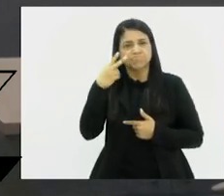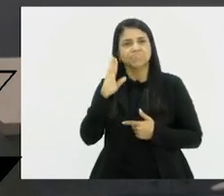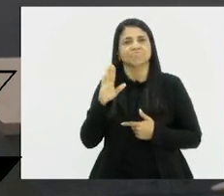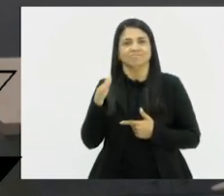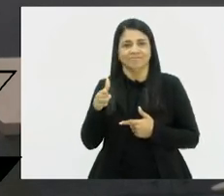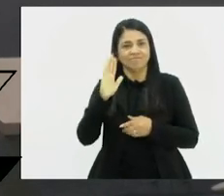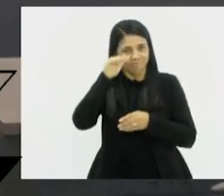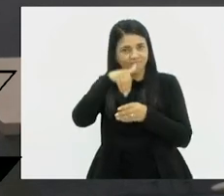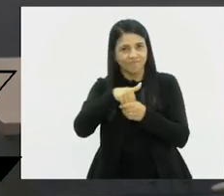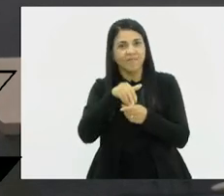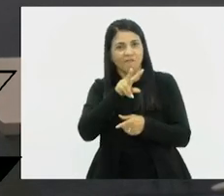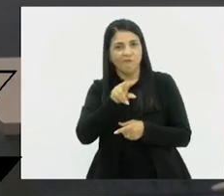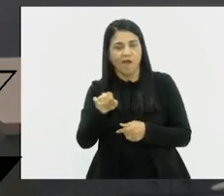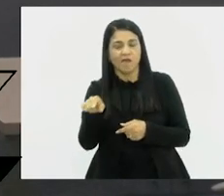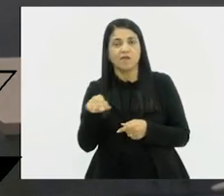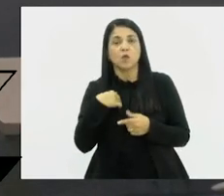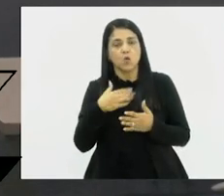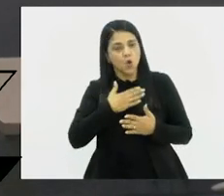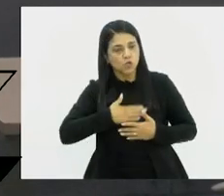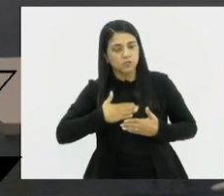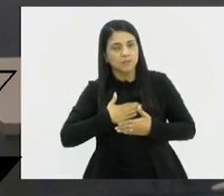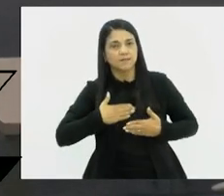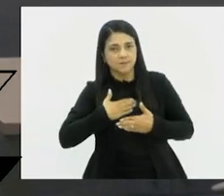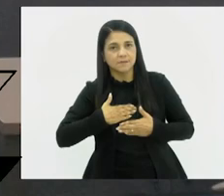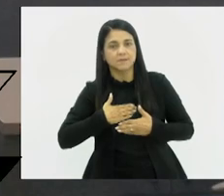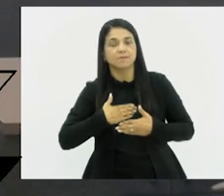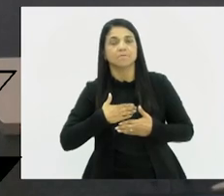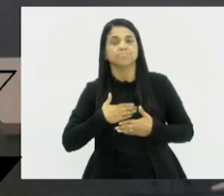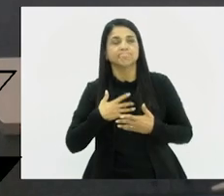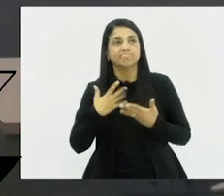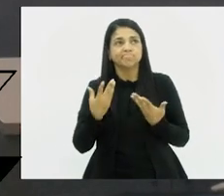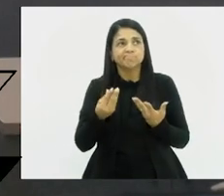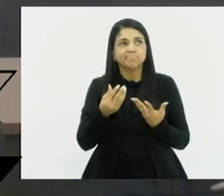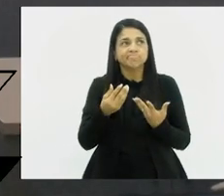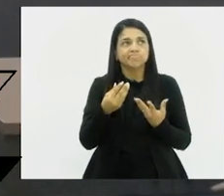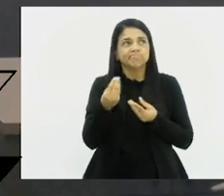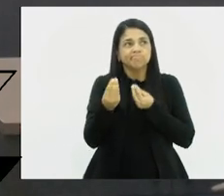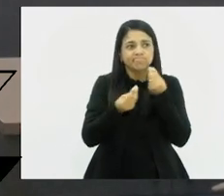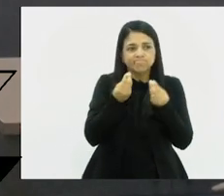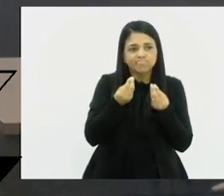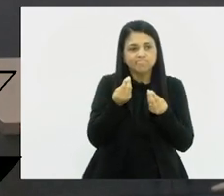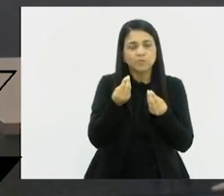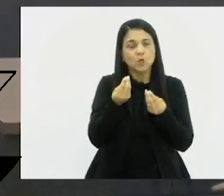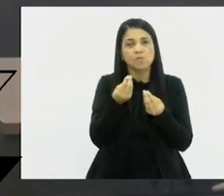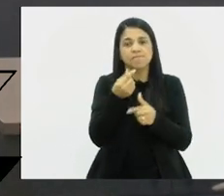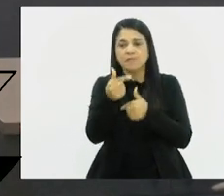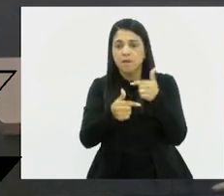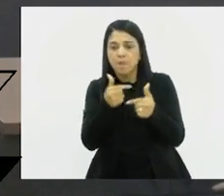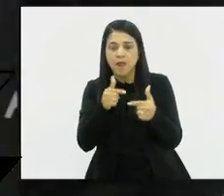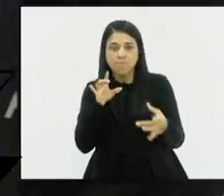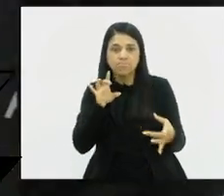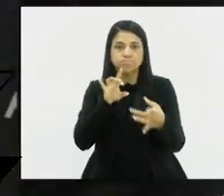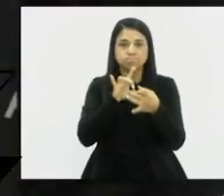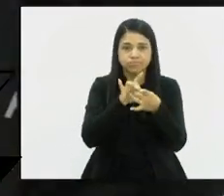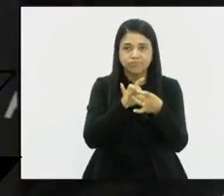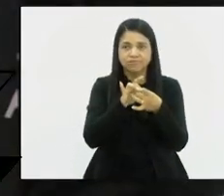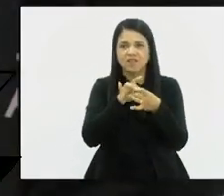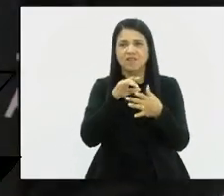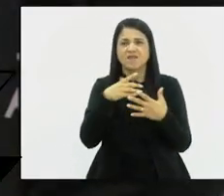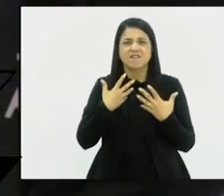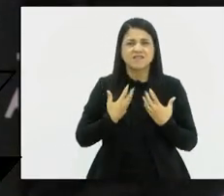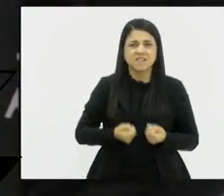gostaria, deputado, que a gente arrumasse um jeito de trabalhar junto, porque a gente está cansado de só